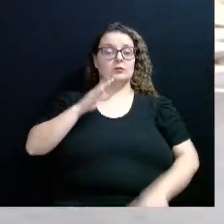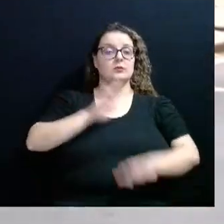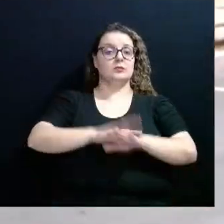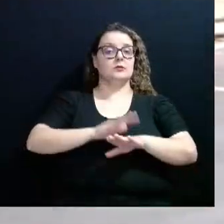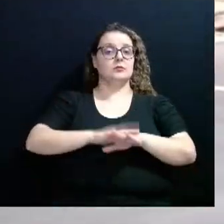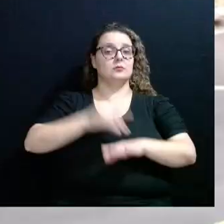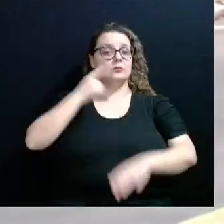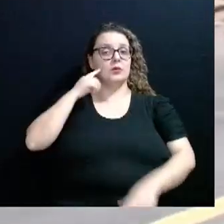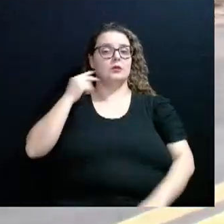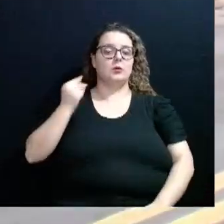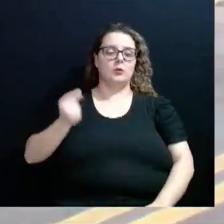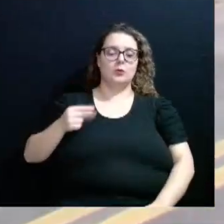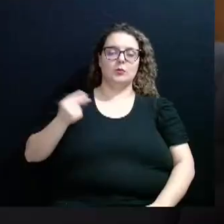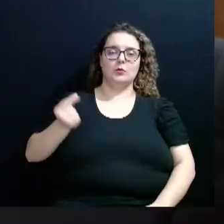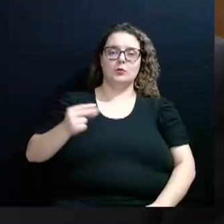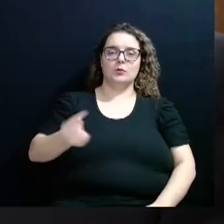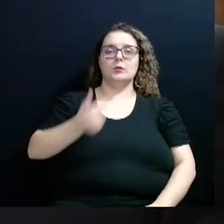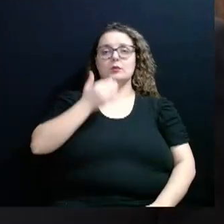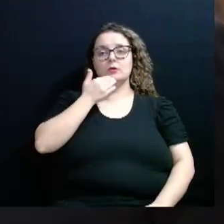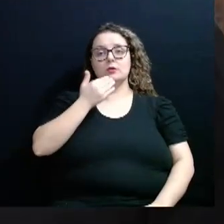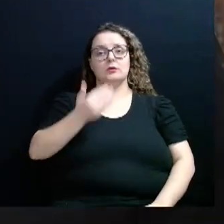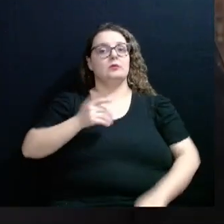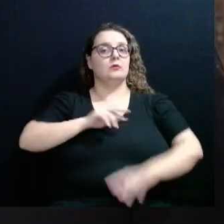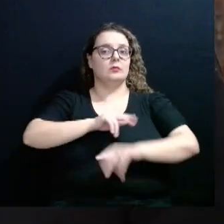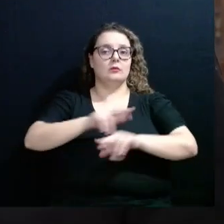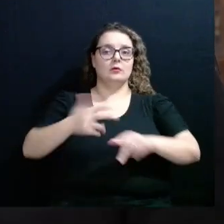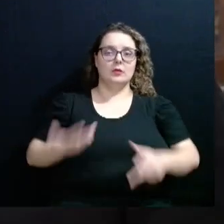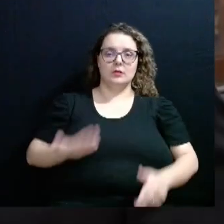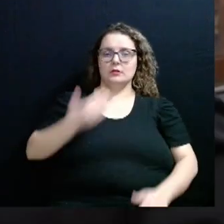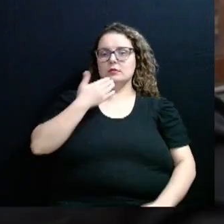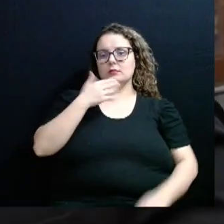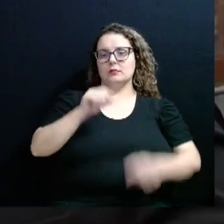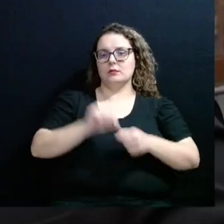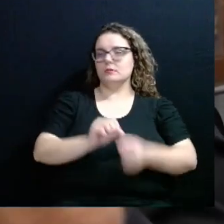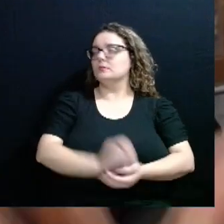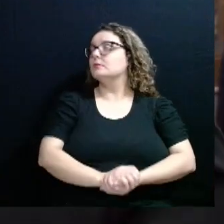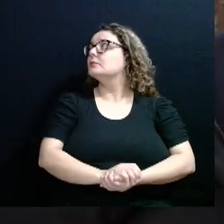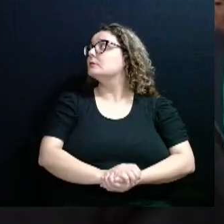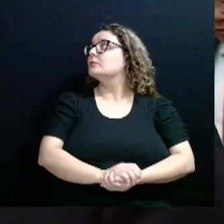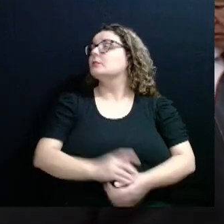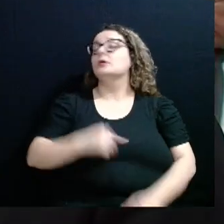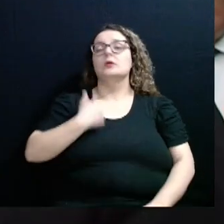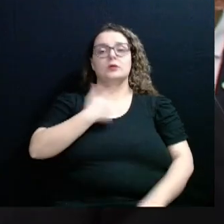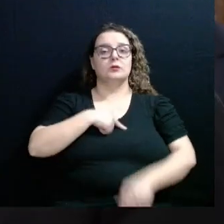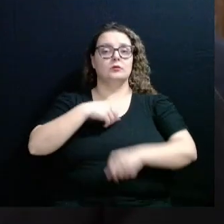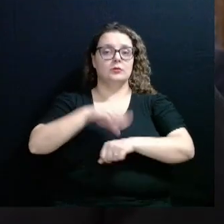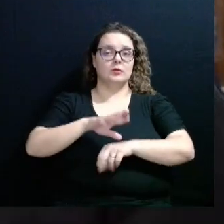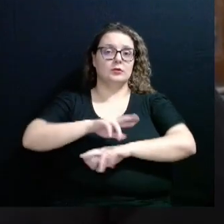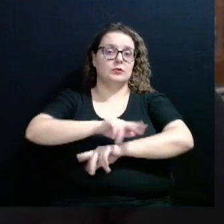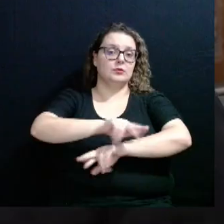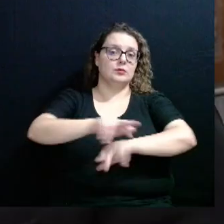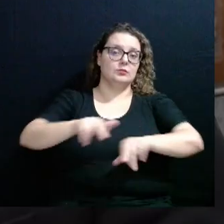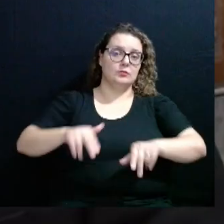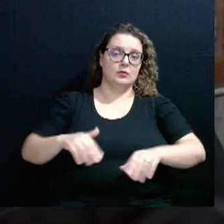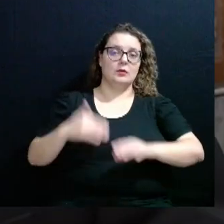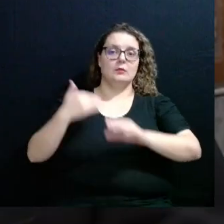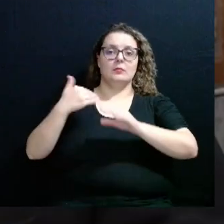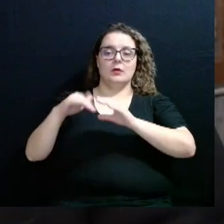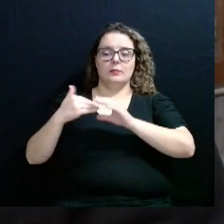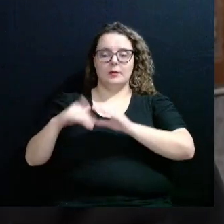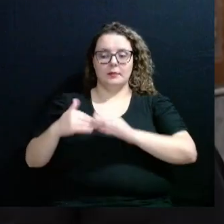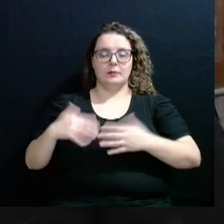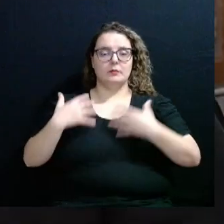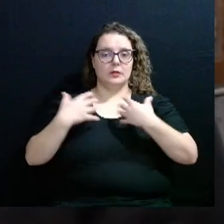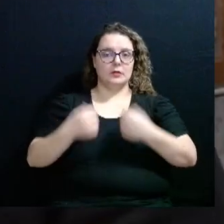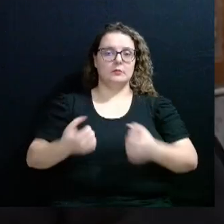muitas solicitações recebidas. A gente fez essa indicação através de diversas mensagens que nós temos recebido aí